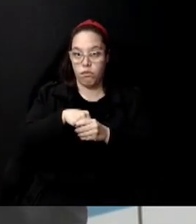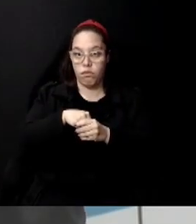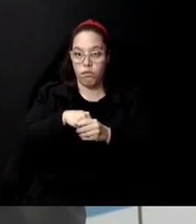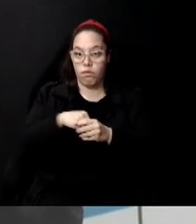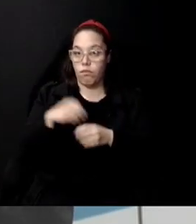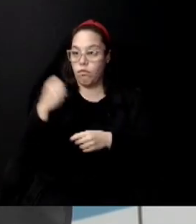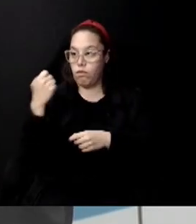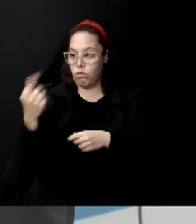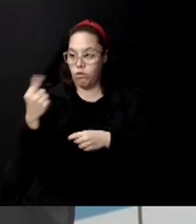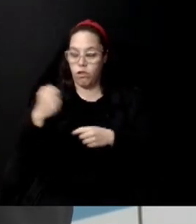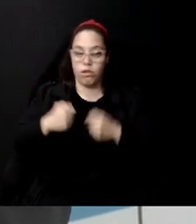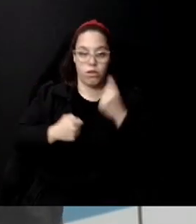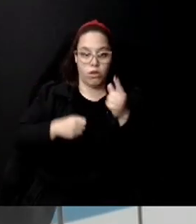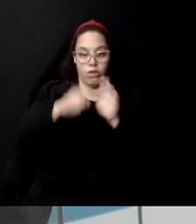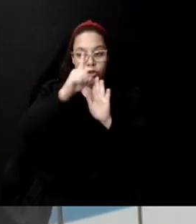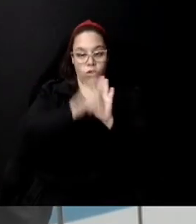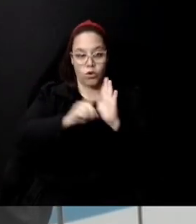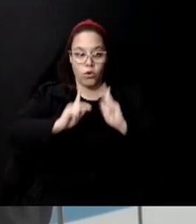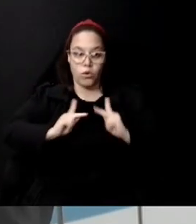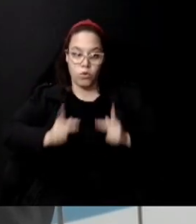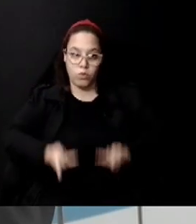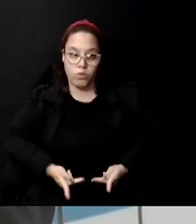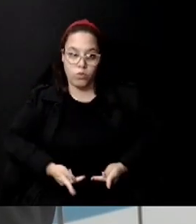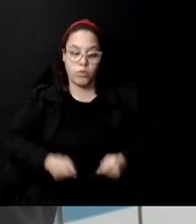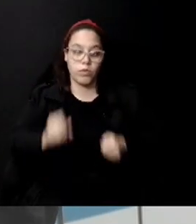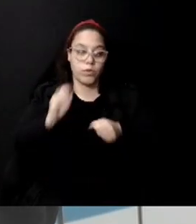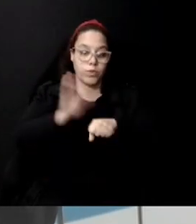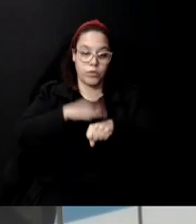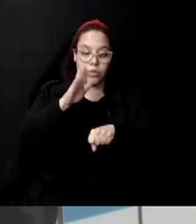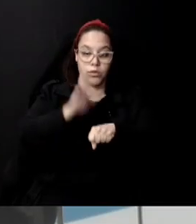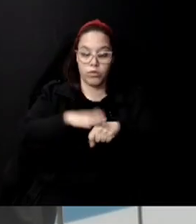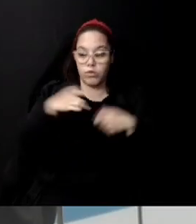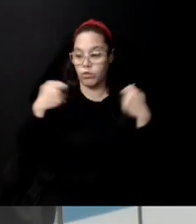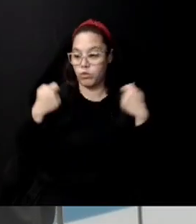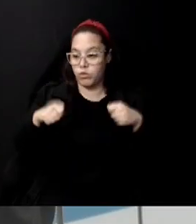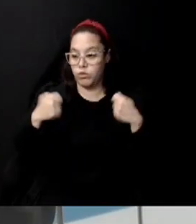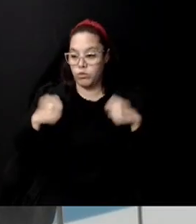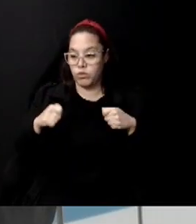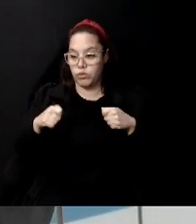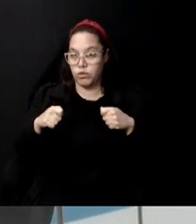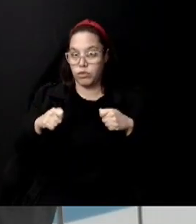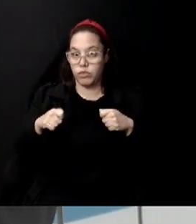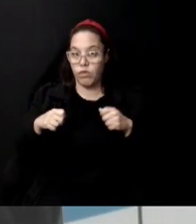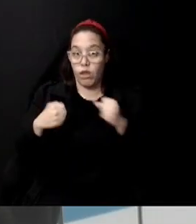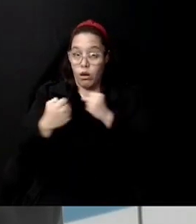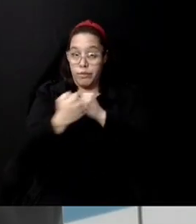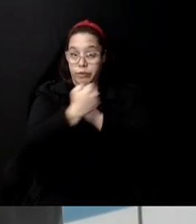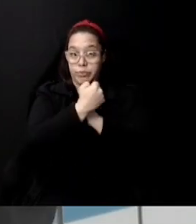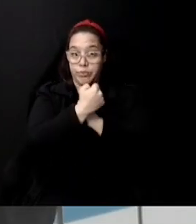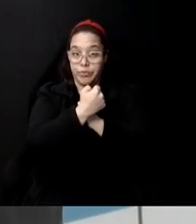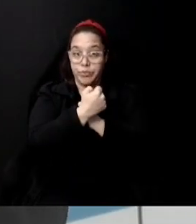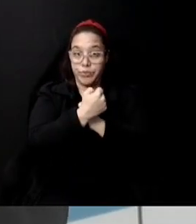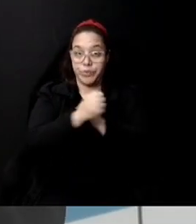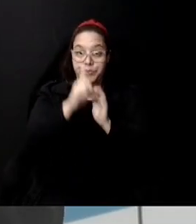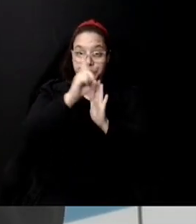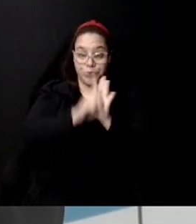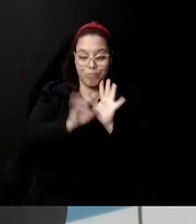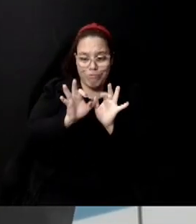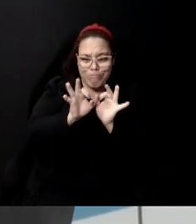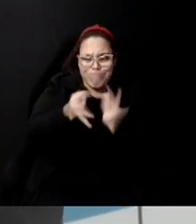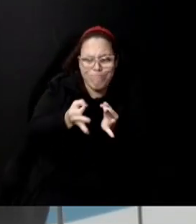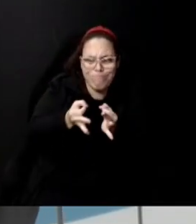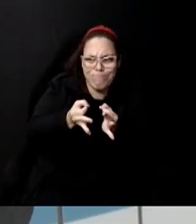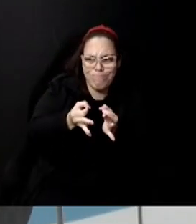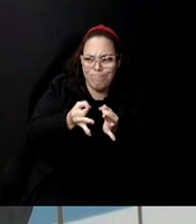direitos humanos, faz nascer a necessidade de serem protegidos direitos mínimos que a gente chama de